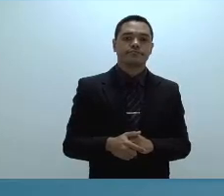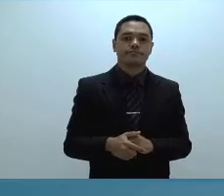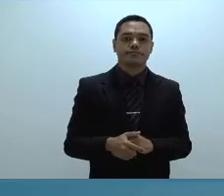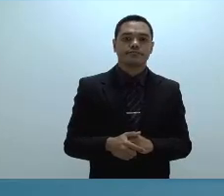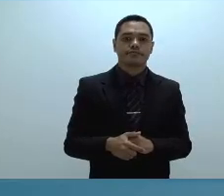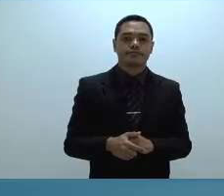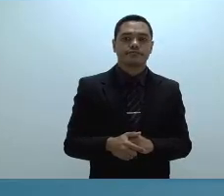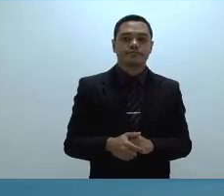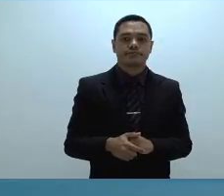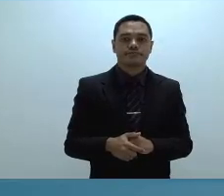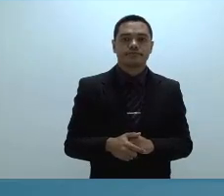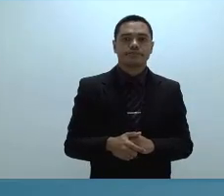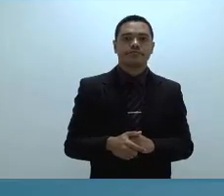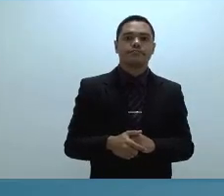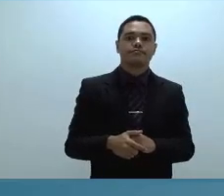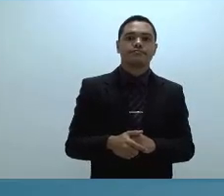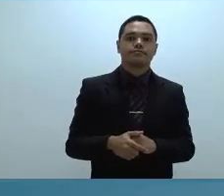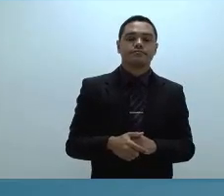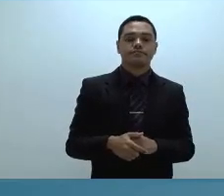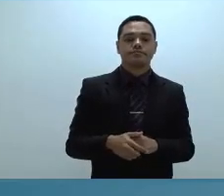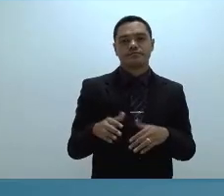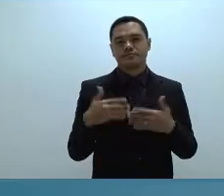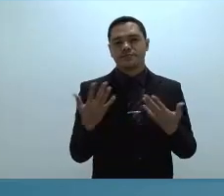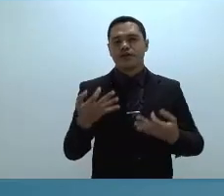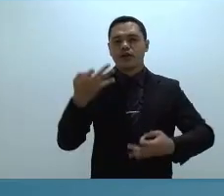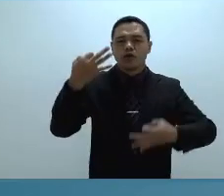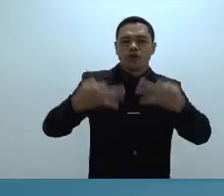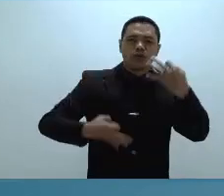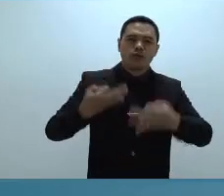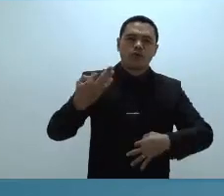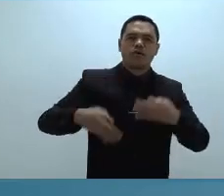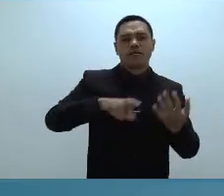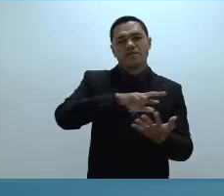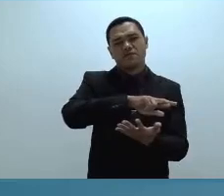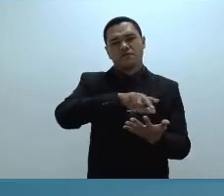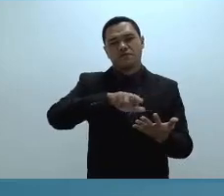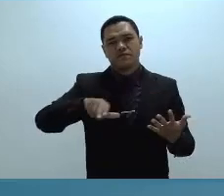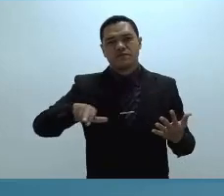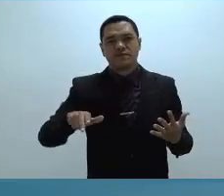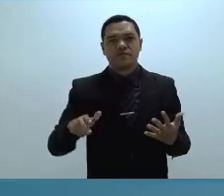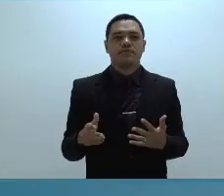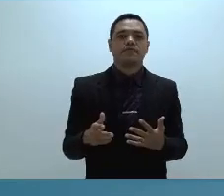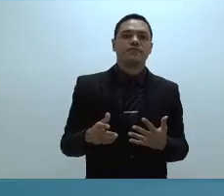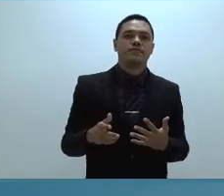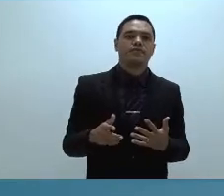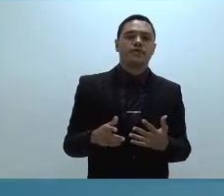julgados, seguiram-se vários outros da Corte Especial do Superior Tribunal de Justiça. Em